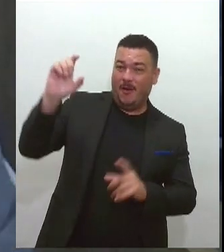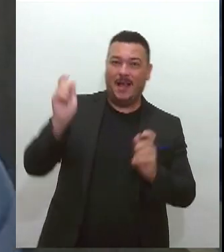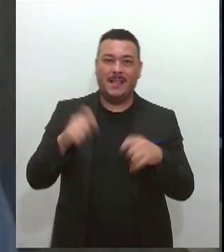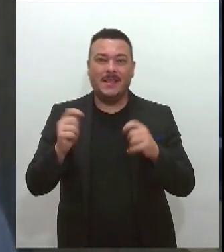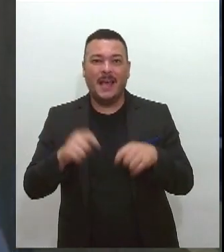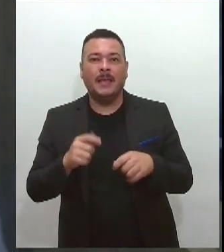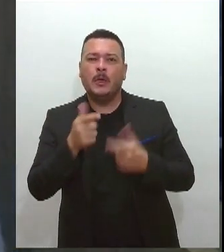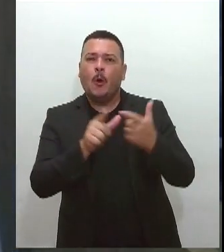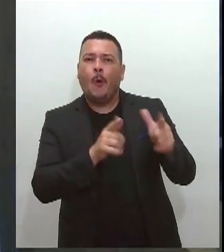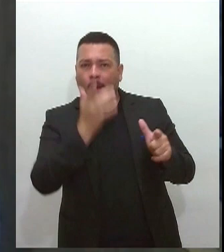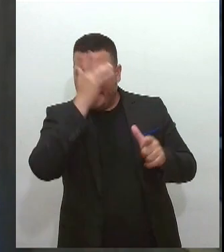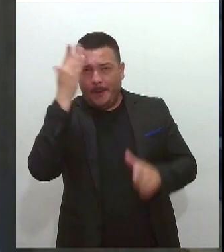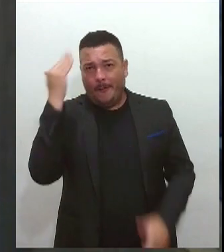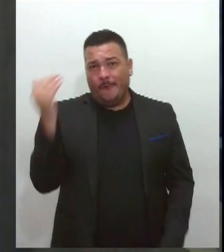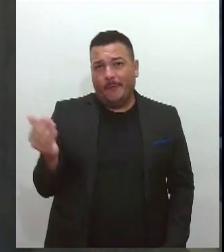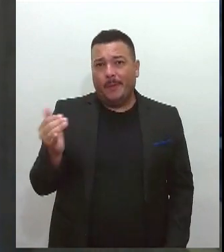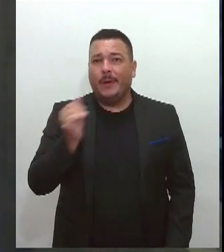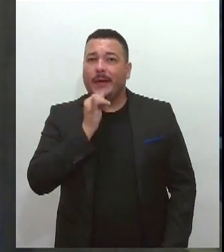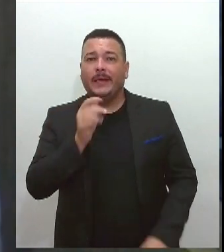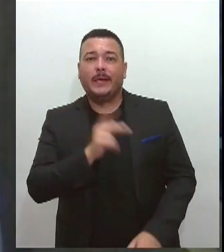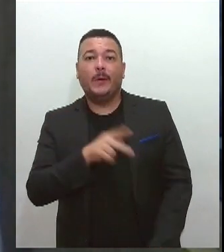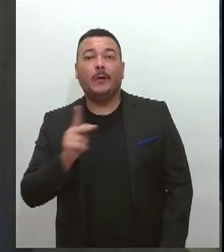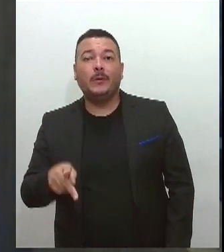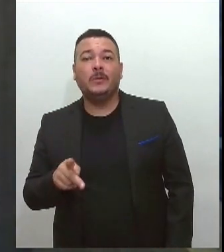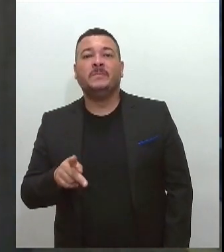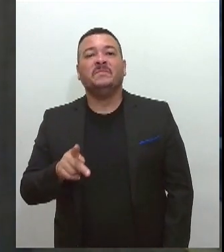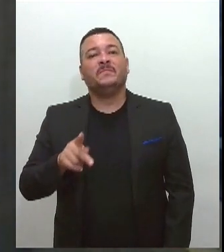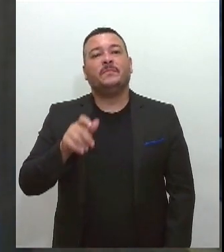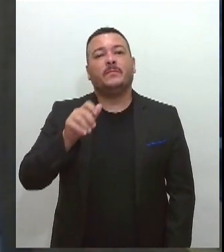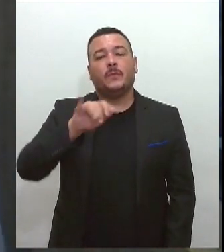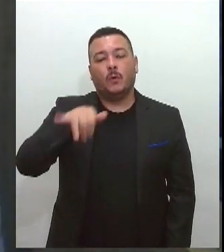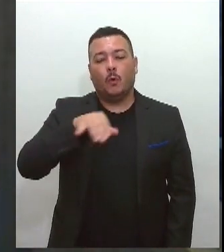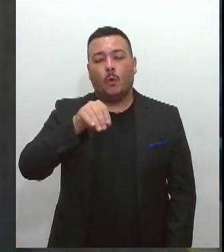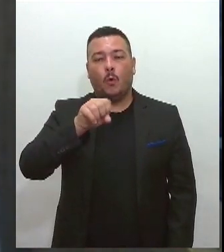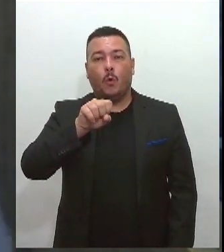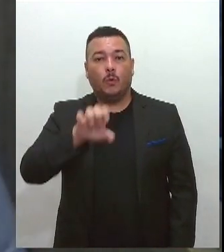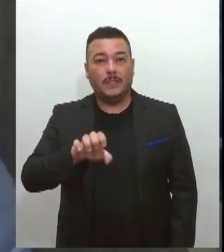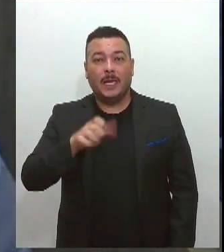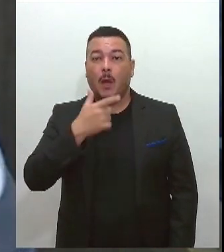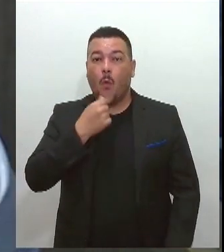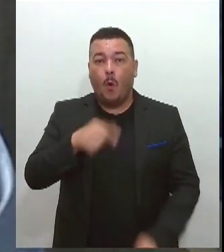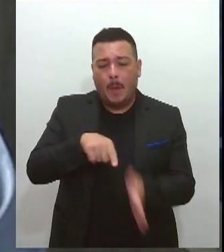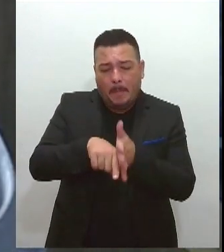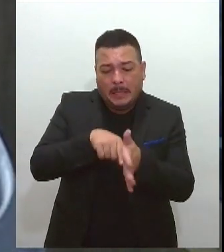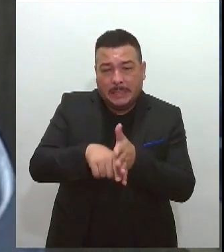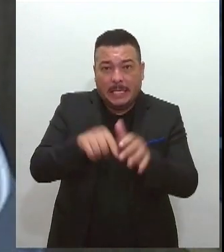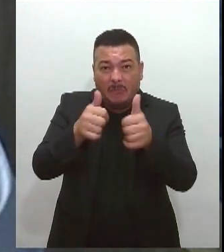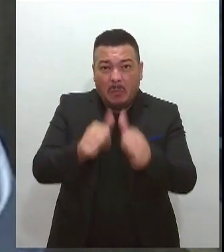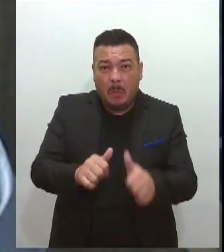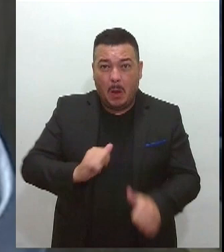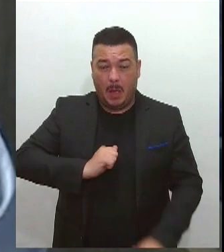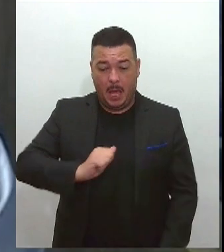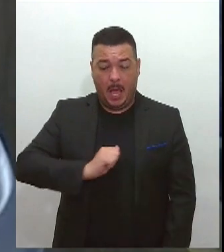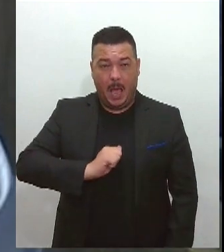a coleção do professor José Augusto Garcês, que é um grande arqueólogo aqui de Sergipe. Então eles estão mostrando lá